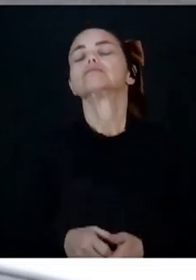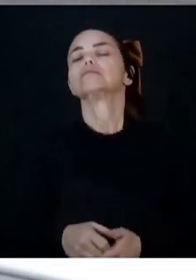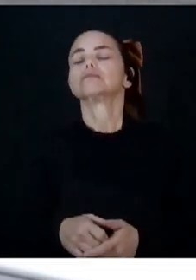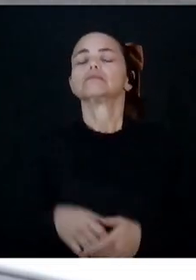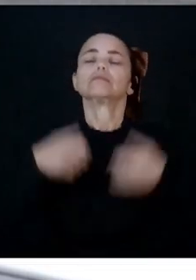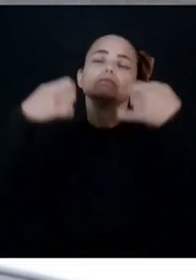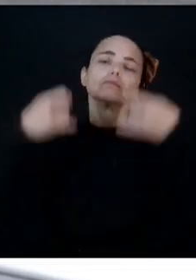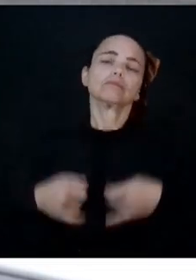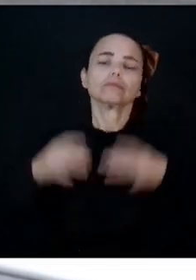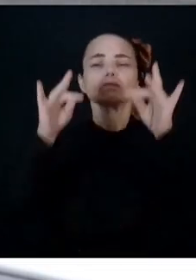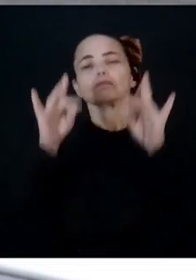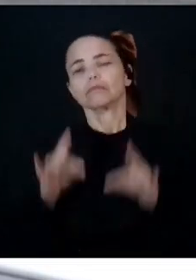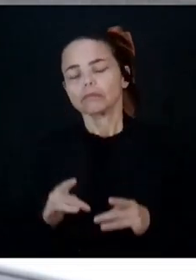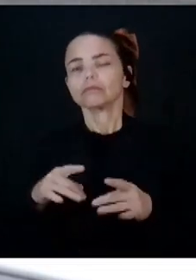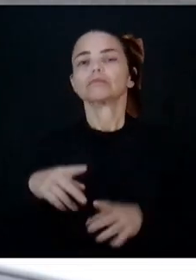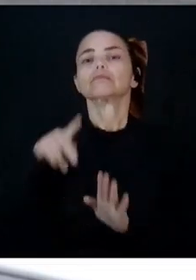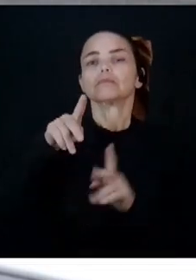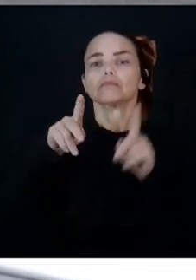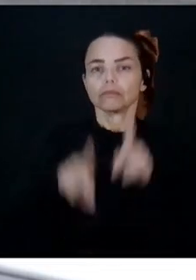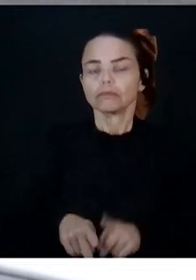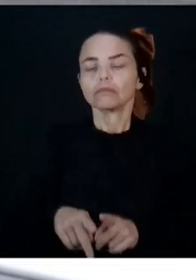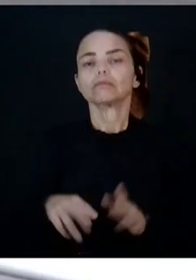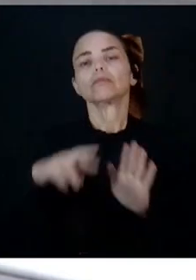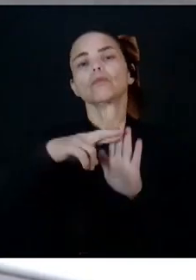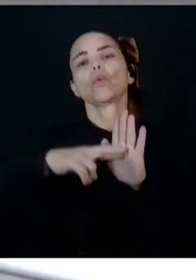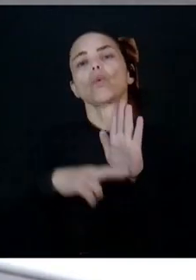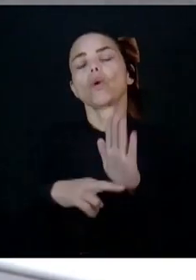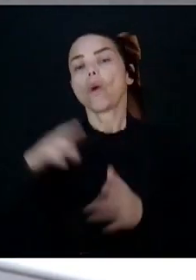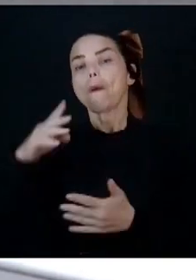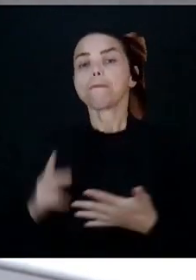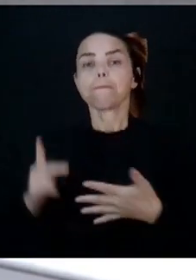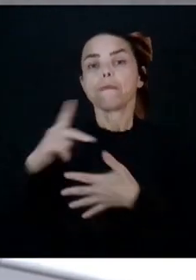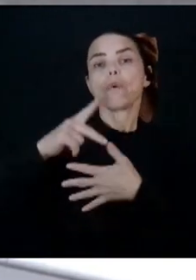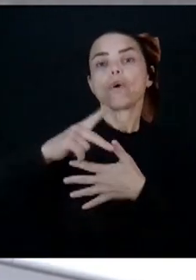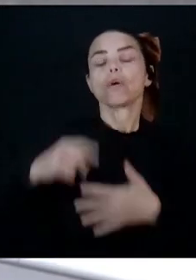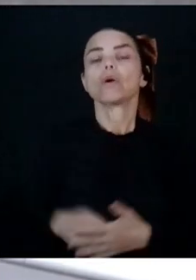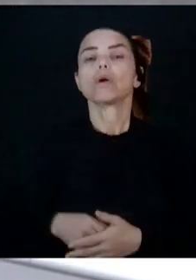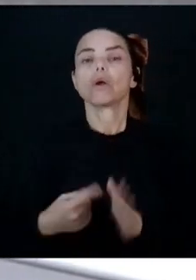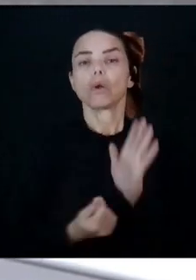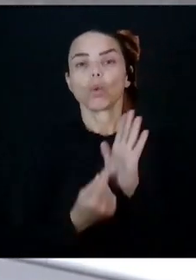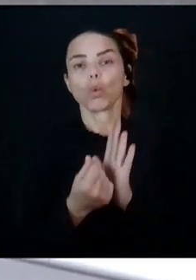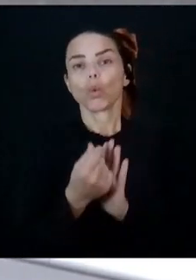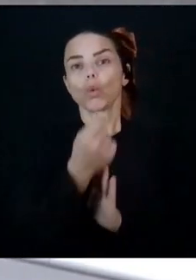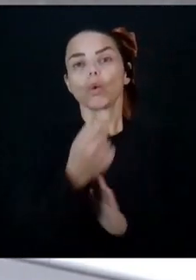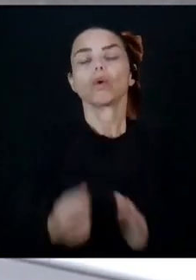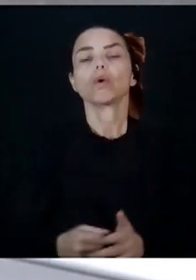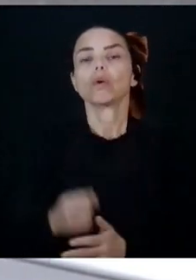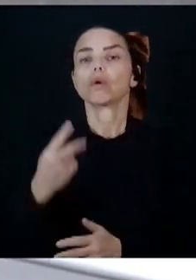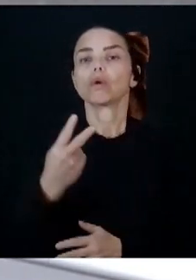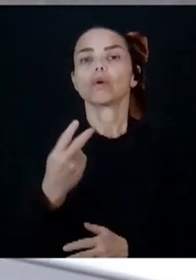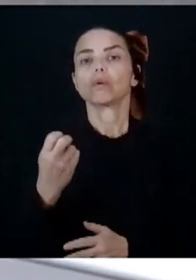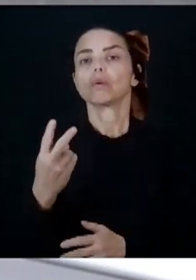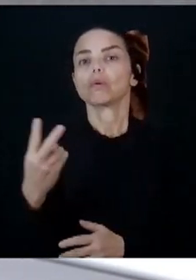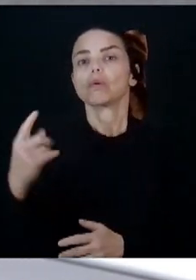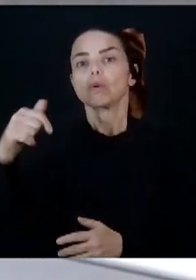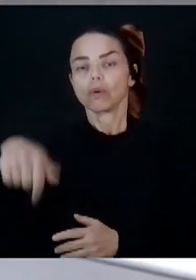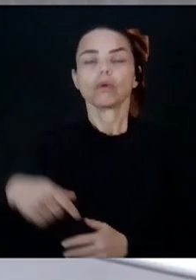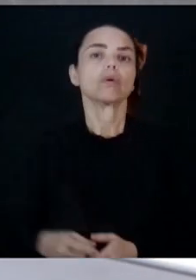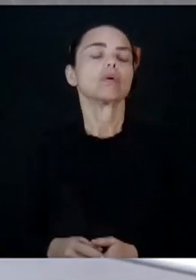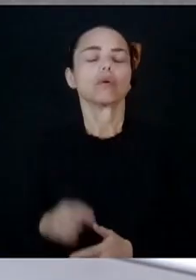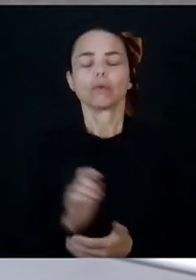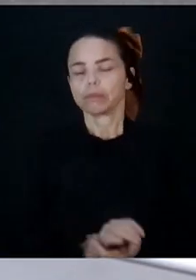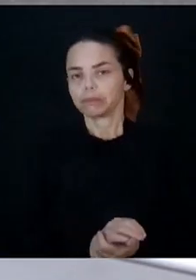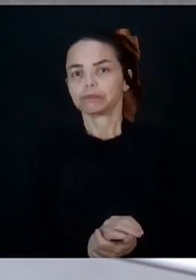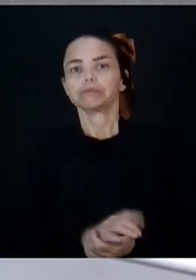para a população, define as regras e as prioridades do orçamento, né, para 2027. Nós estamos